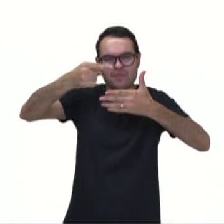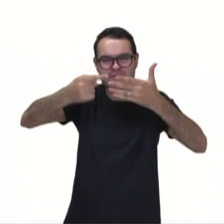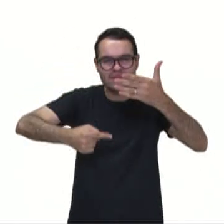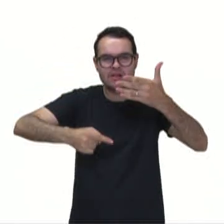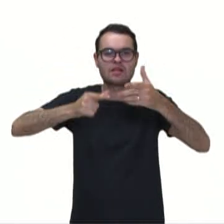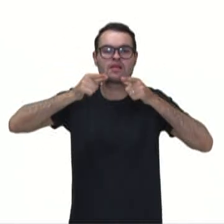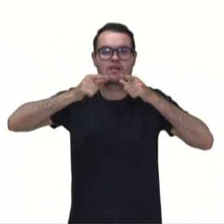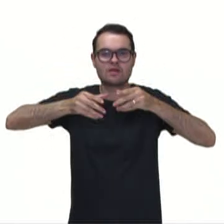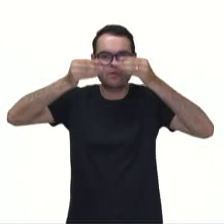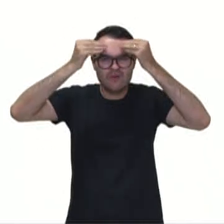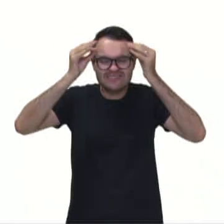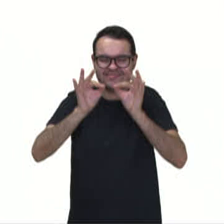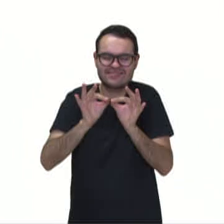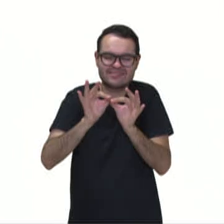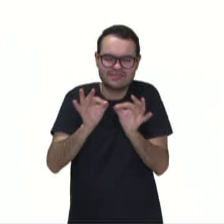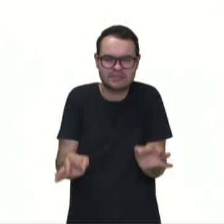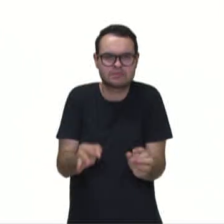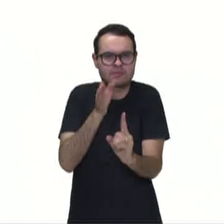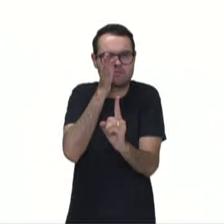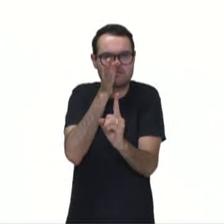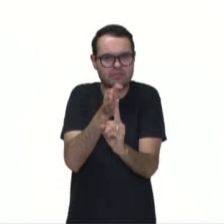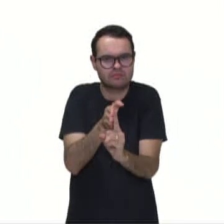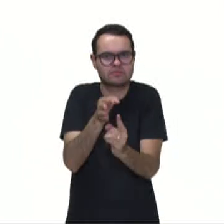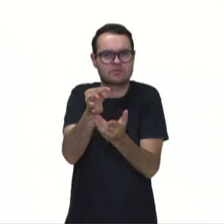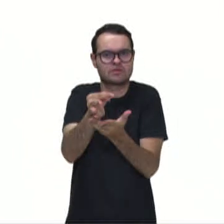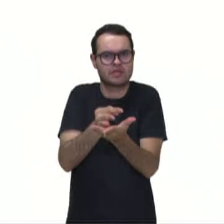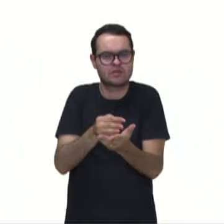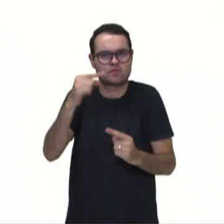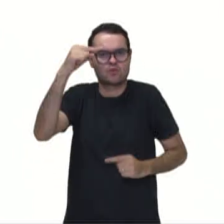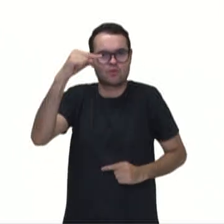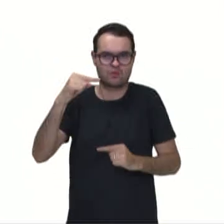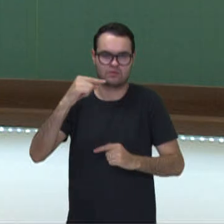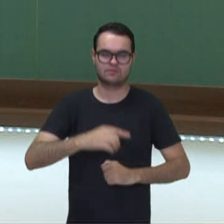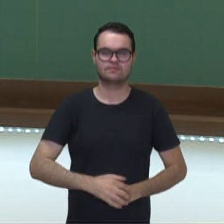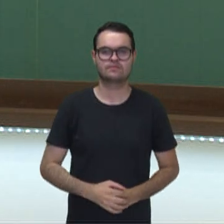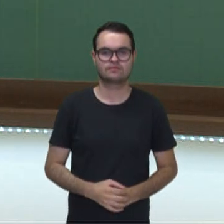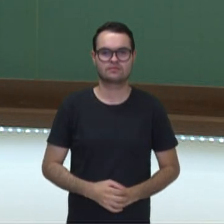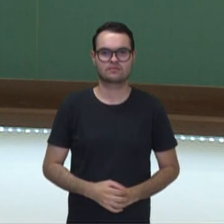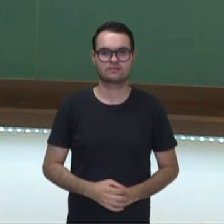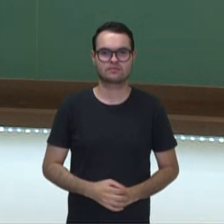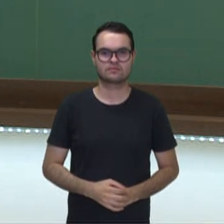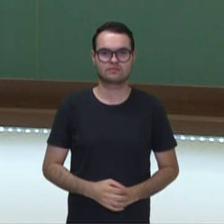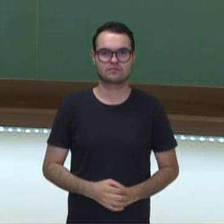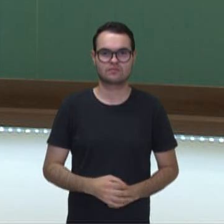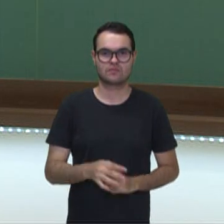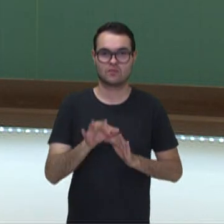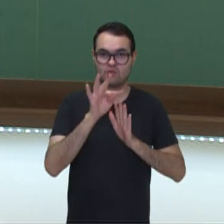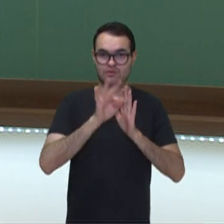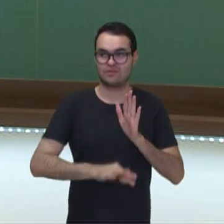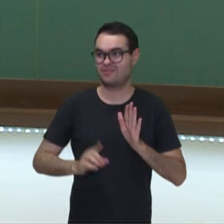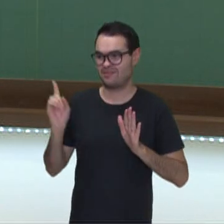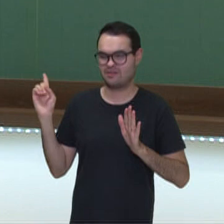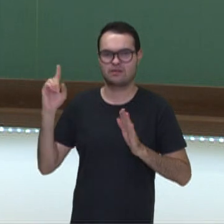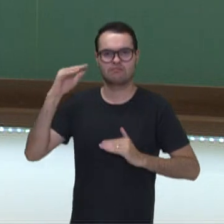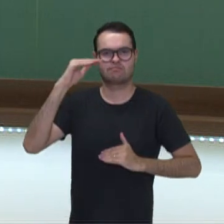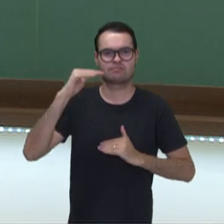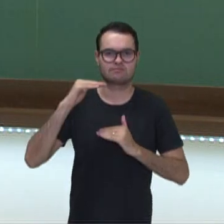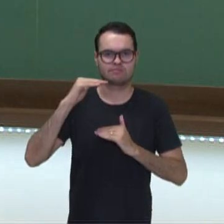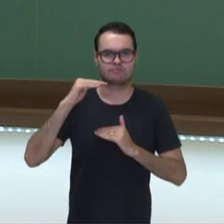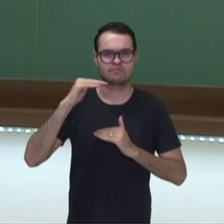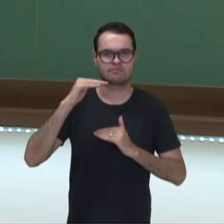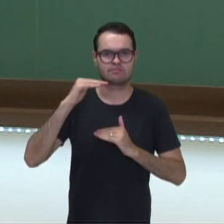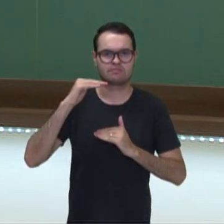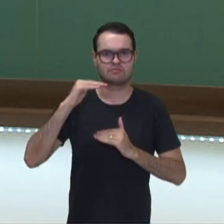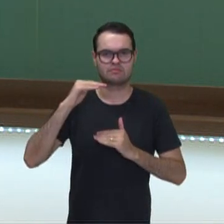a linguagem simples, objetiva e o texto curto. Observem, o texto do Valcir Carrasco é breve, é curto, a